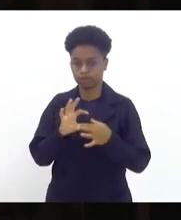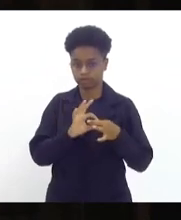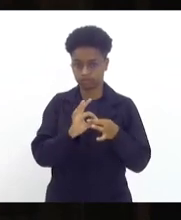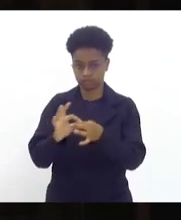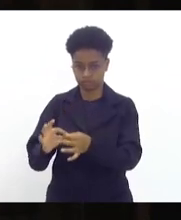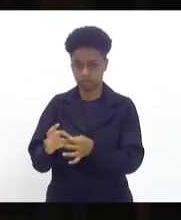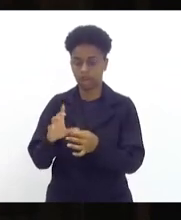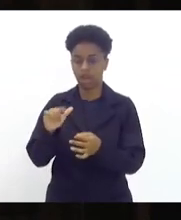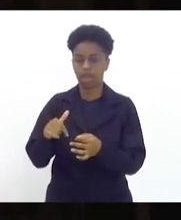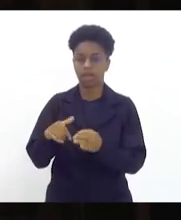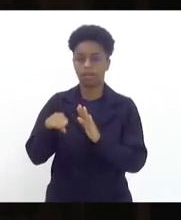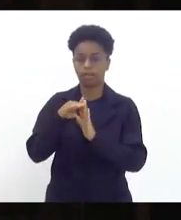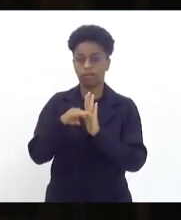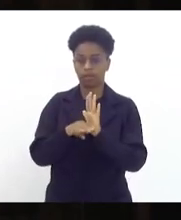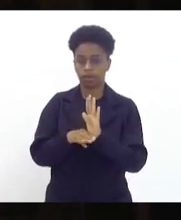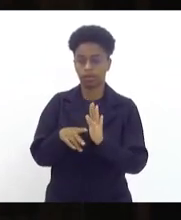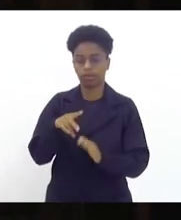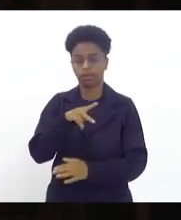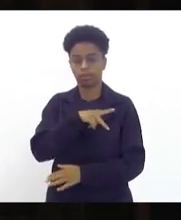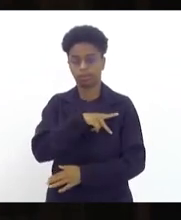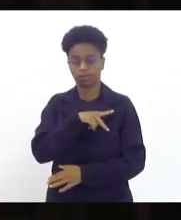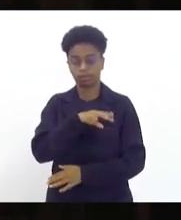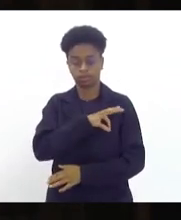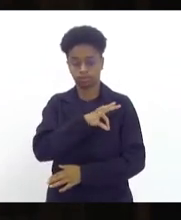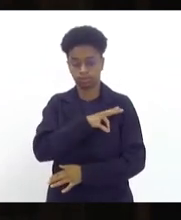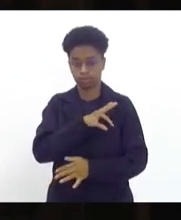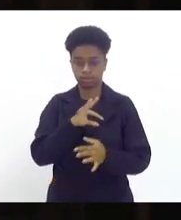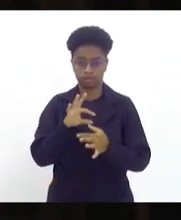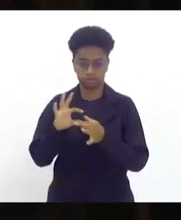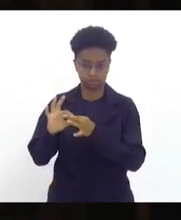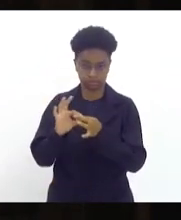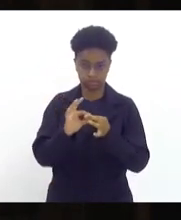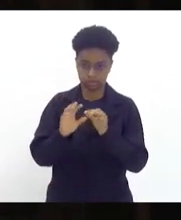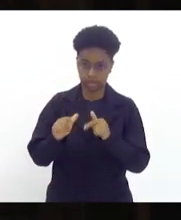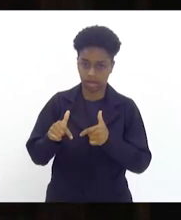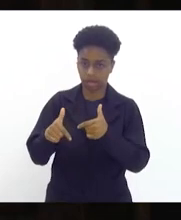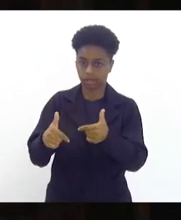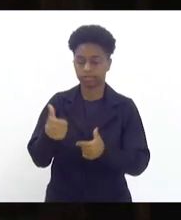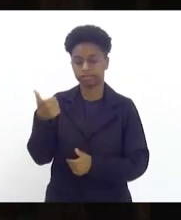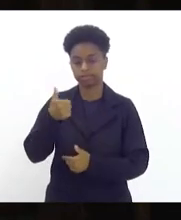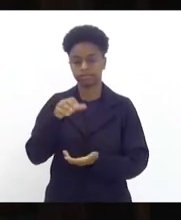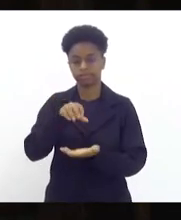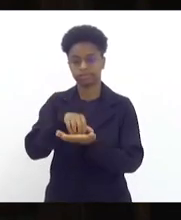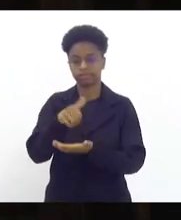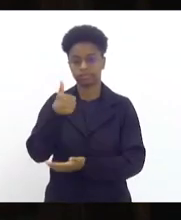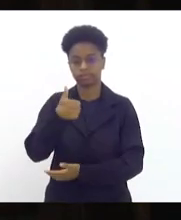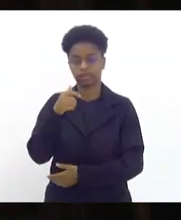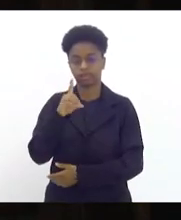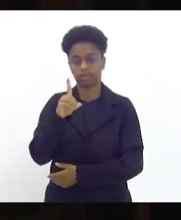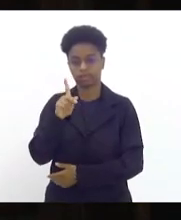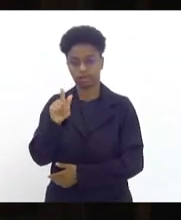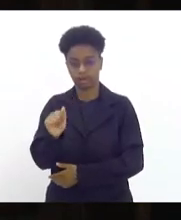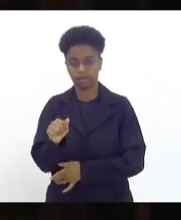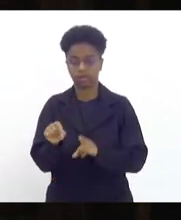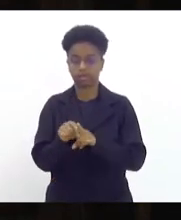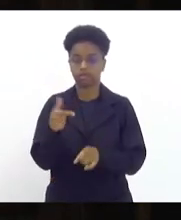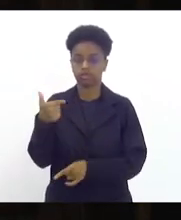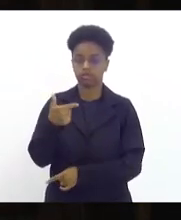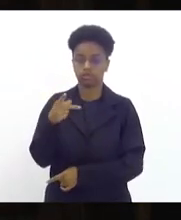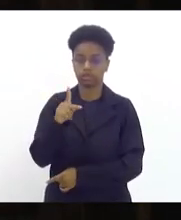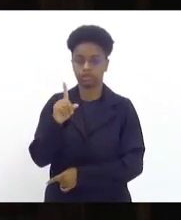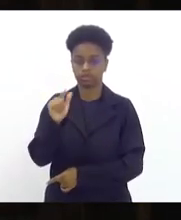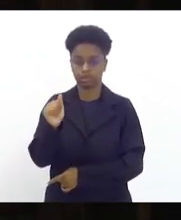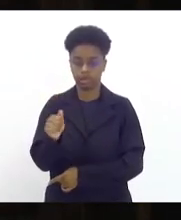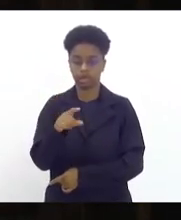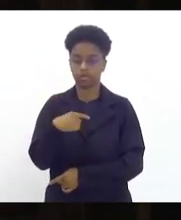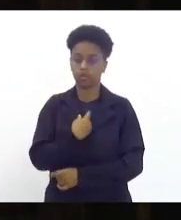programa da Polícia Civil com a polícia militar tá sendo realizada na área do primeiro DPA e no segundo DPA se eu não me engano e aqui nós Já começamos